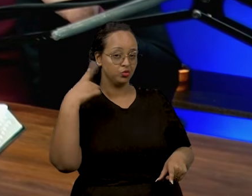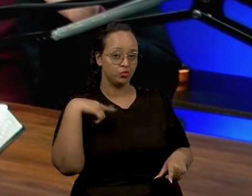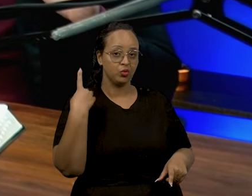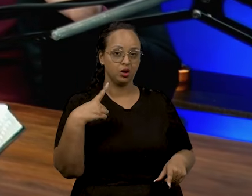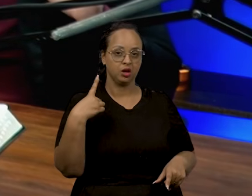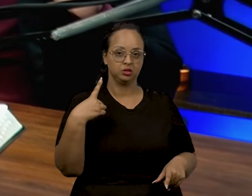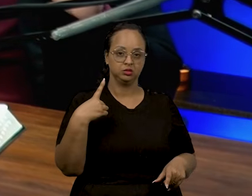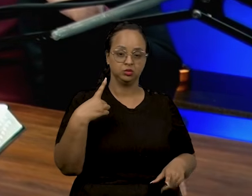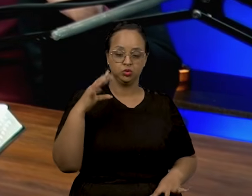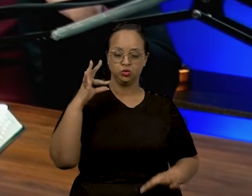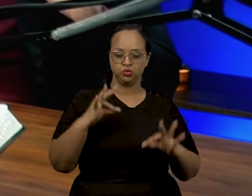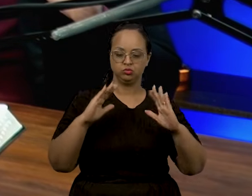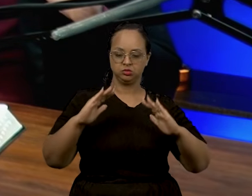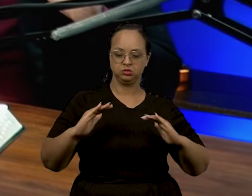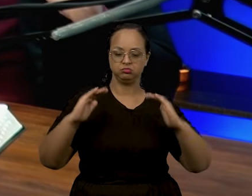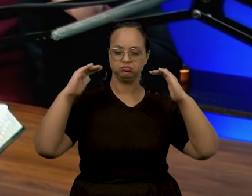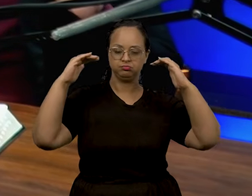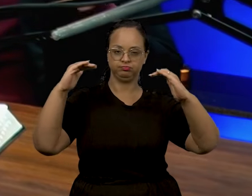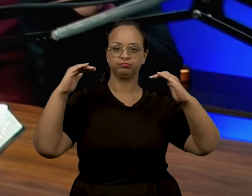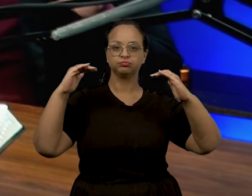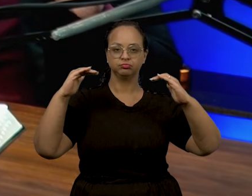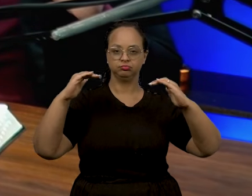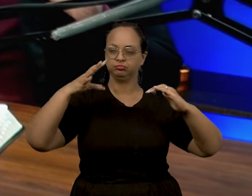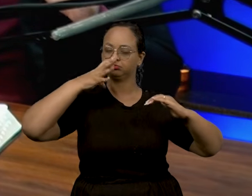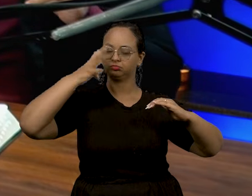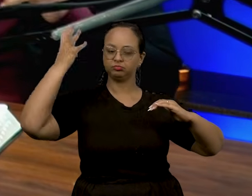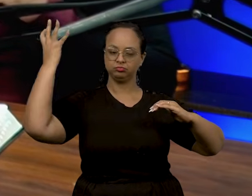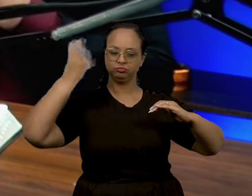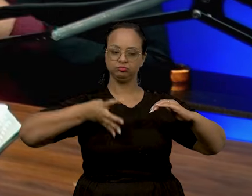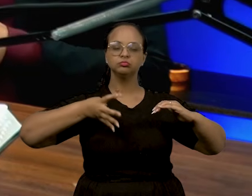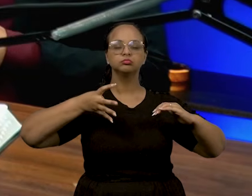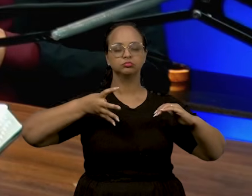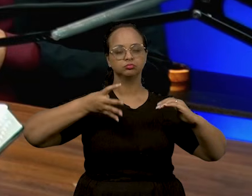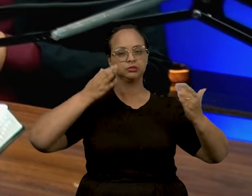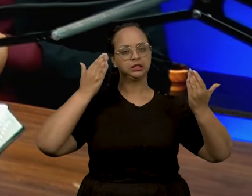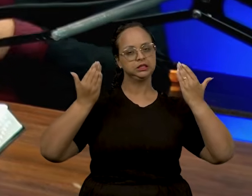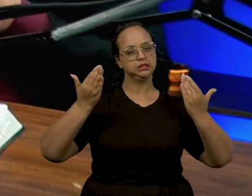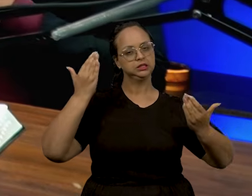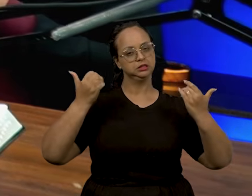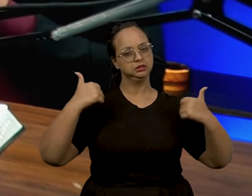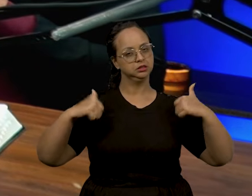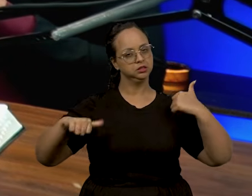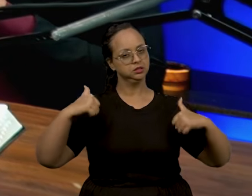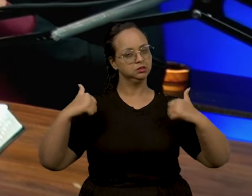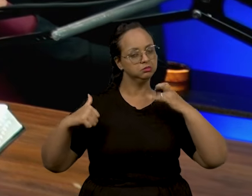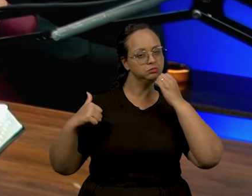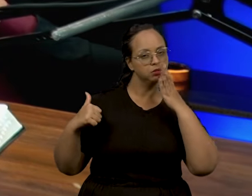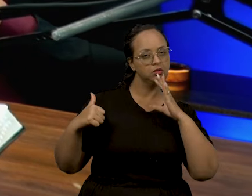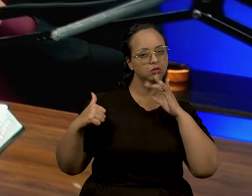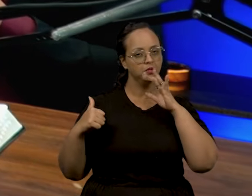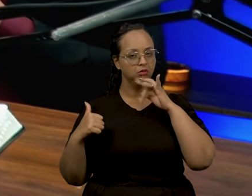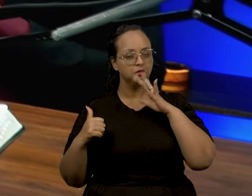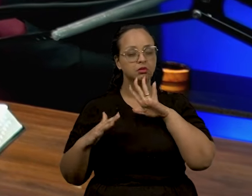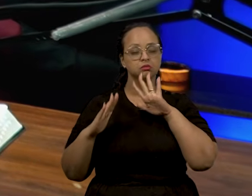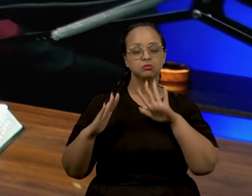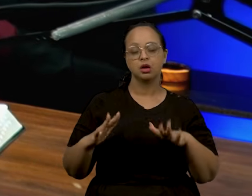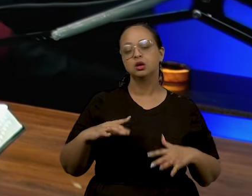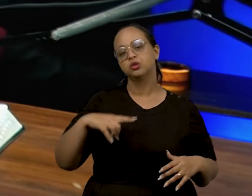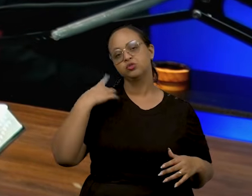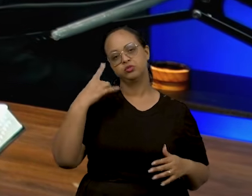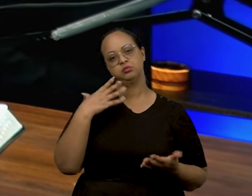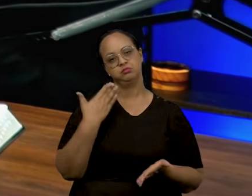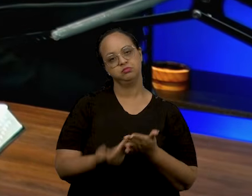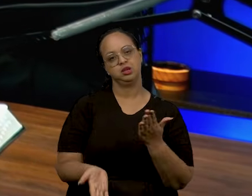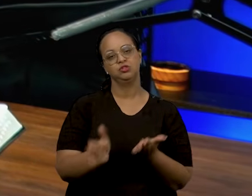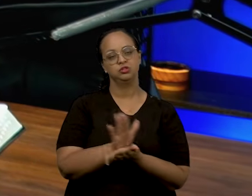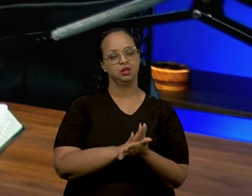que julga a causa, mas nós vamos ver um advogado que não perde nenhuma causa. E nós vamos